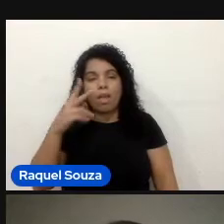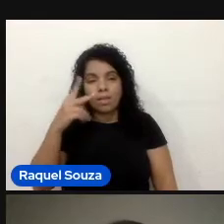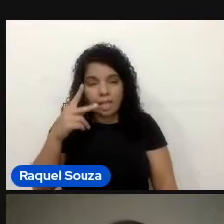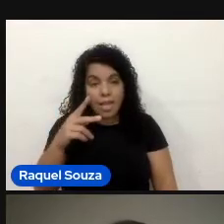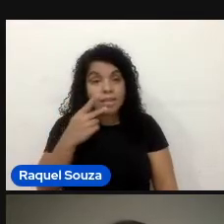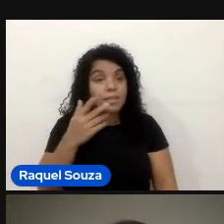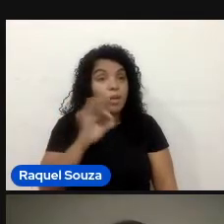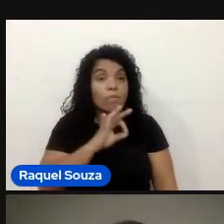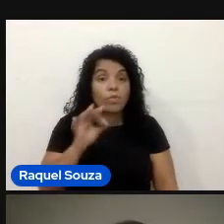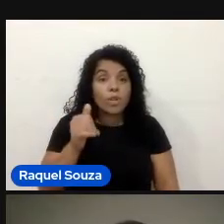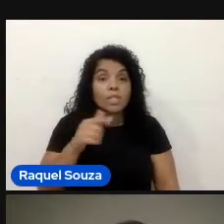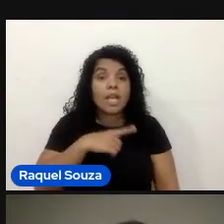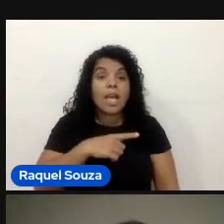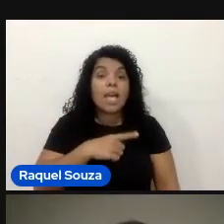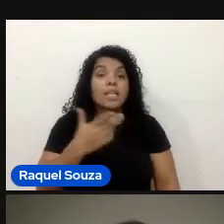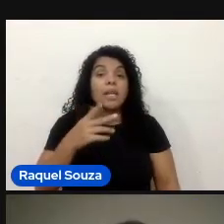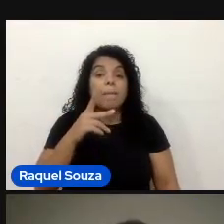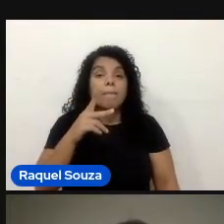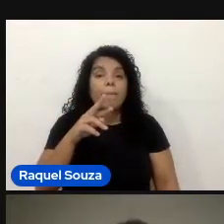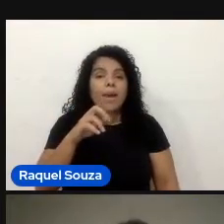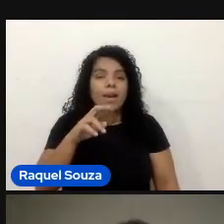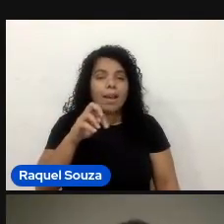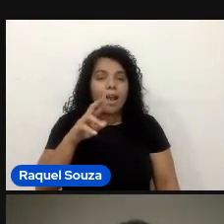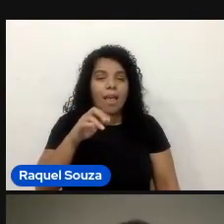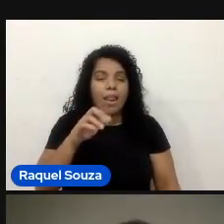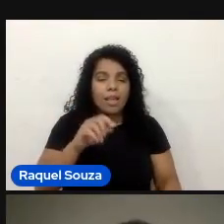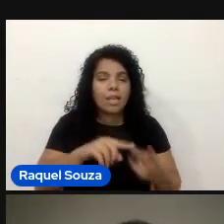o paralelismo no runner é nativo,